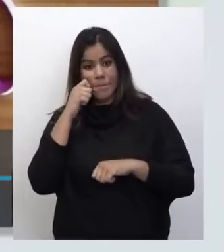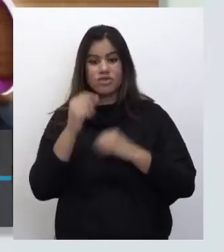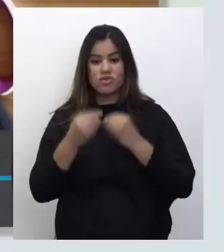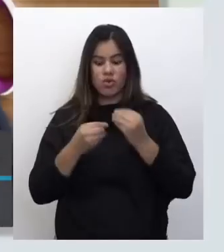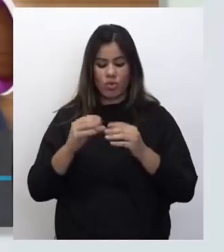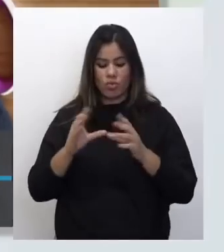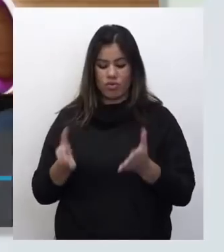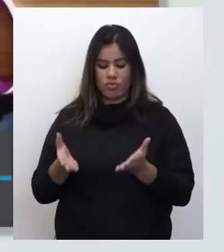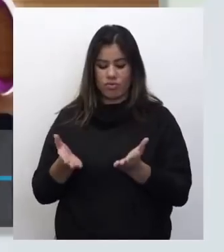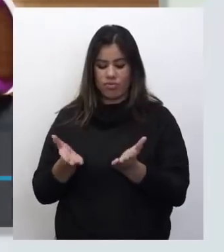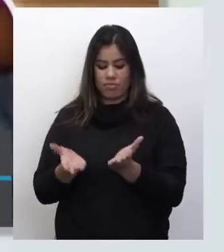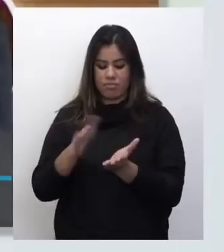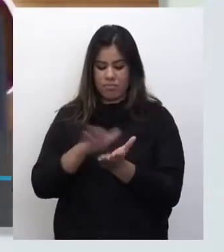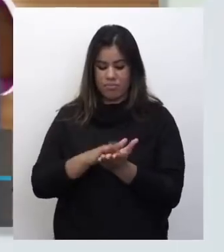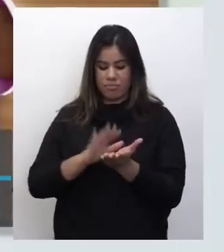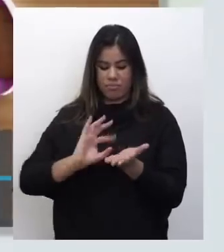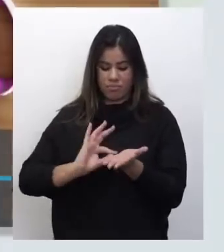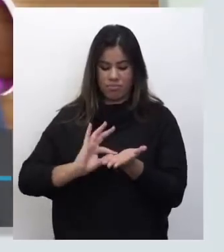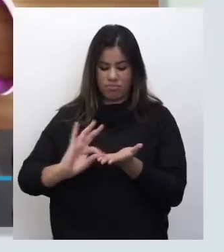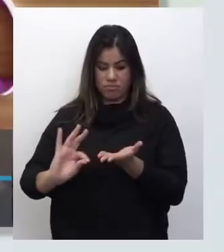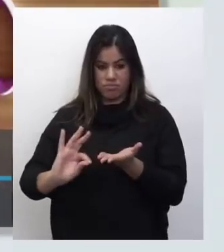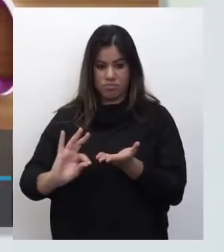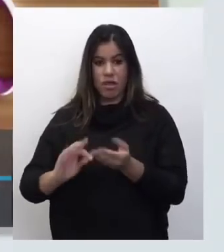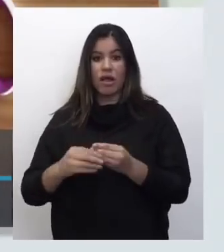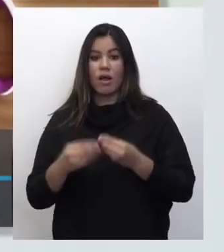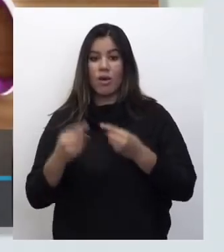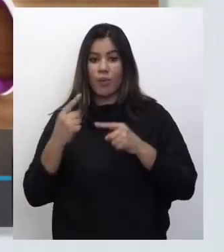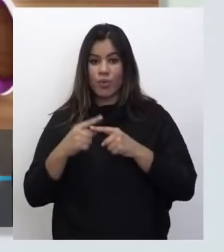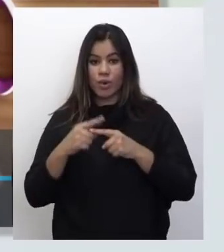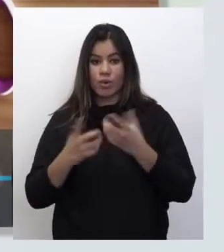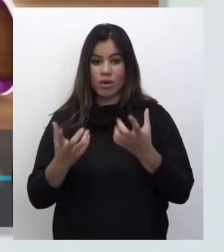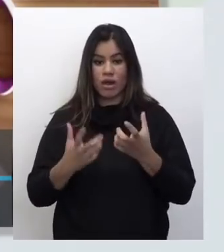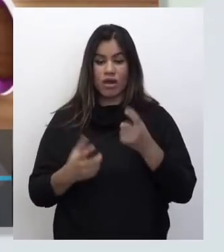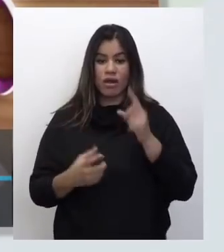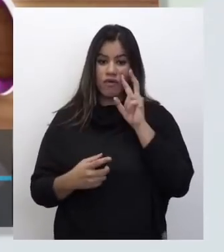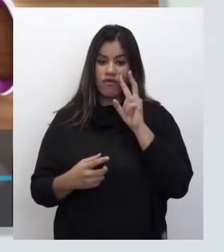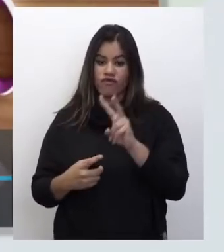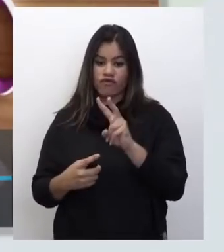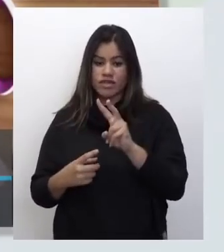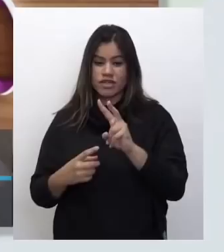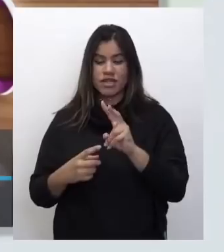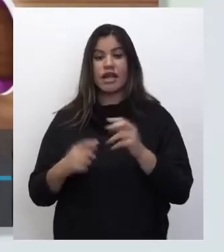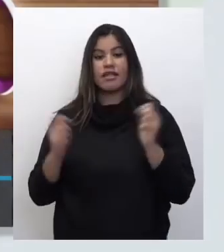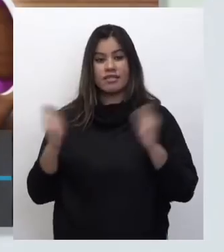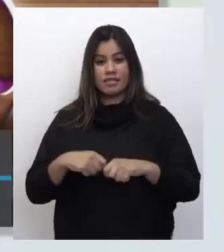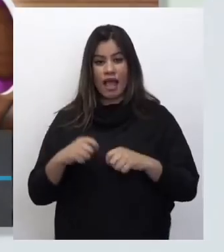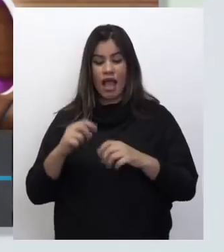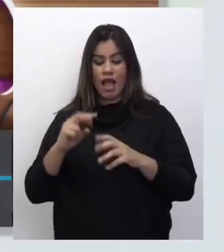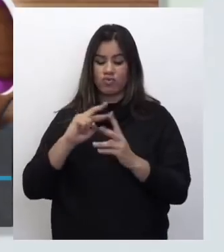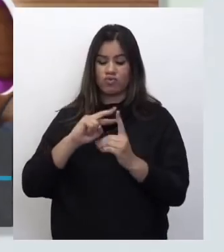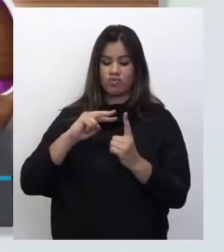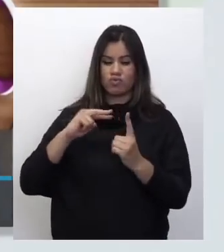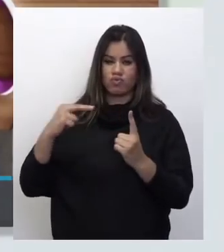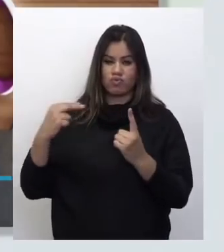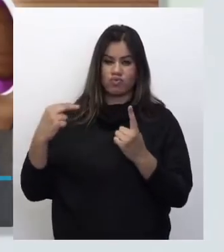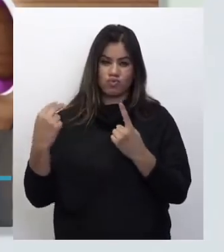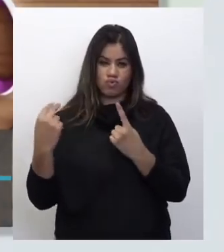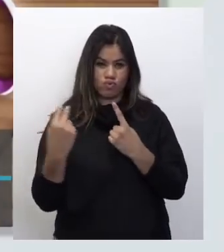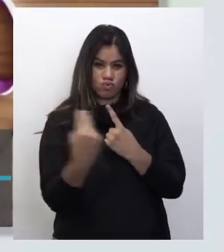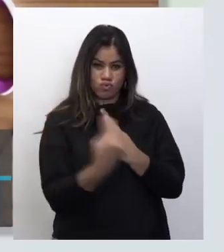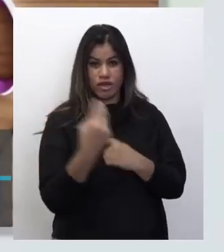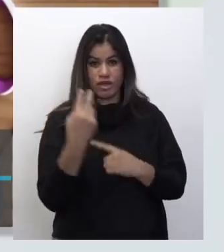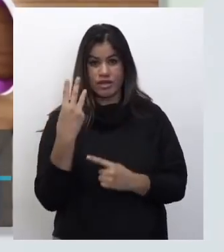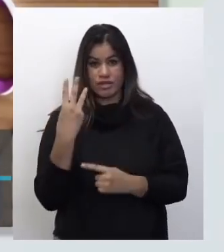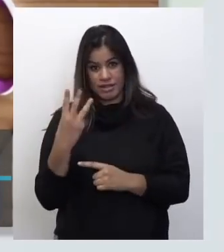dobrar, porque eu quero que essa vista seja tridimensional. E aqui, que é o meu